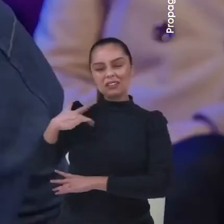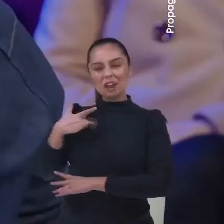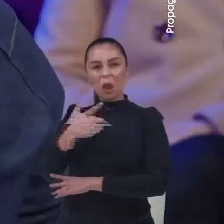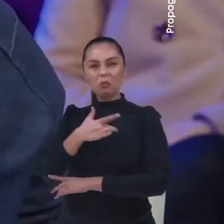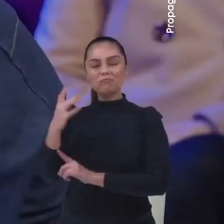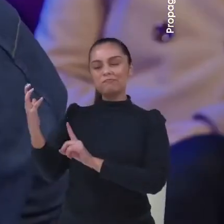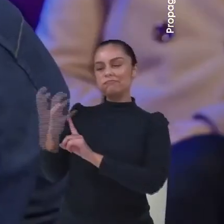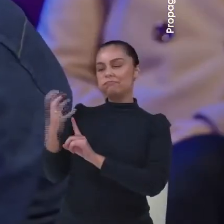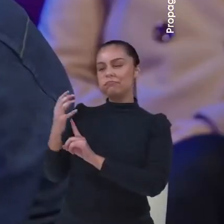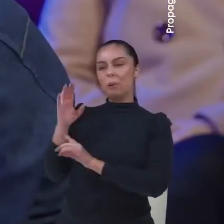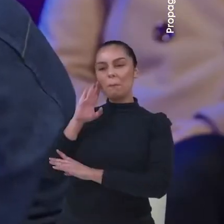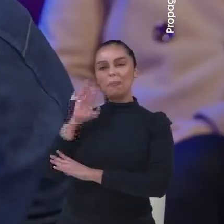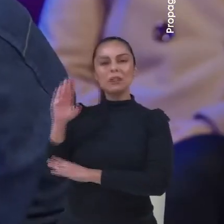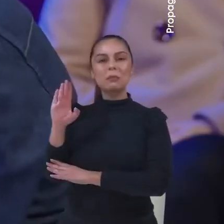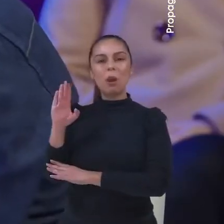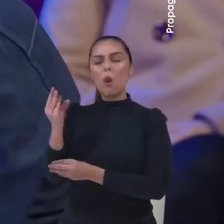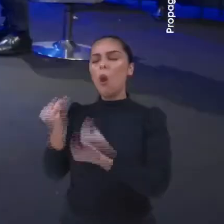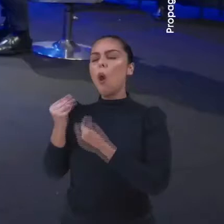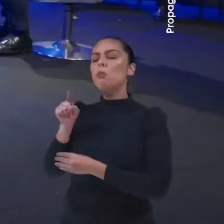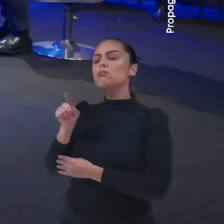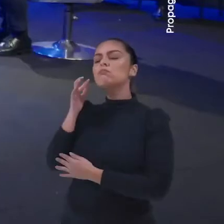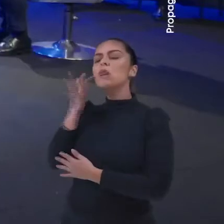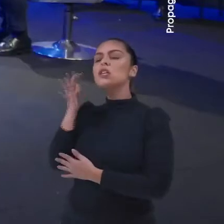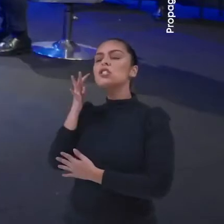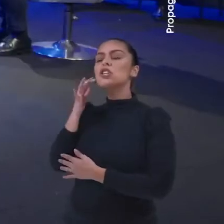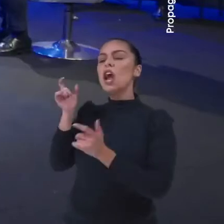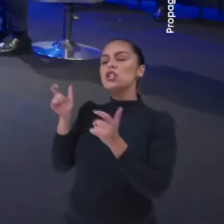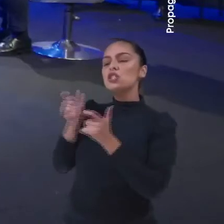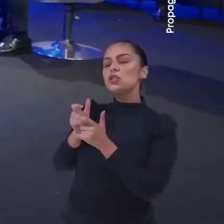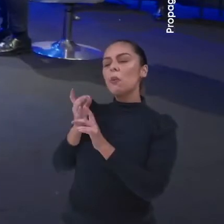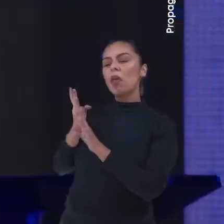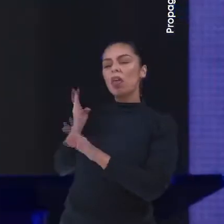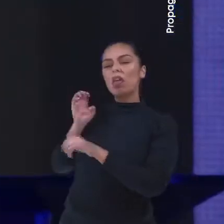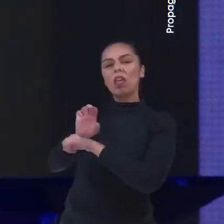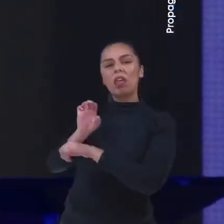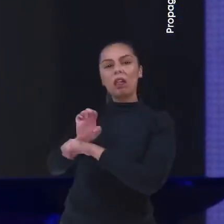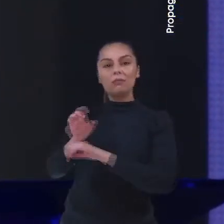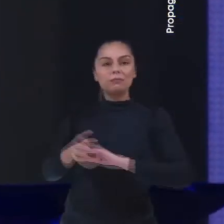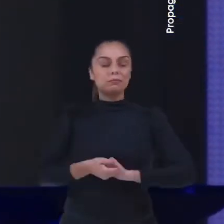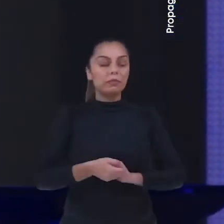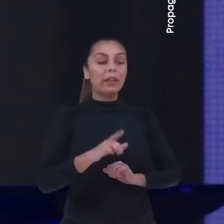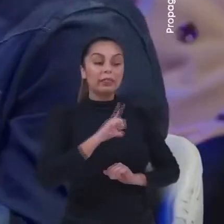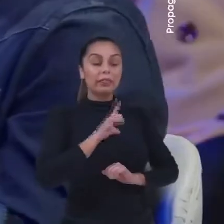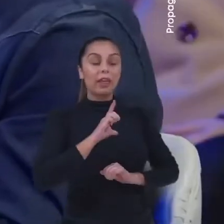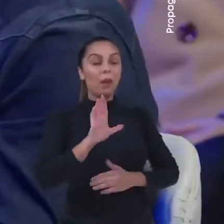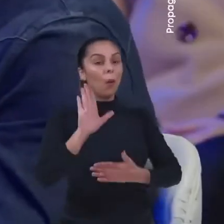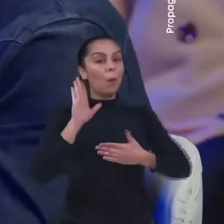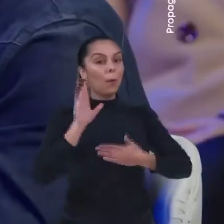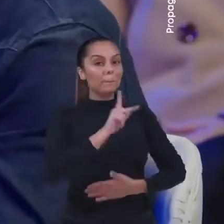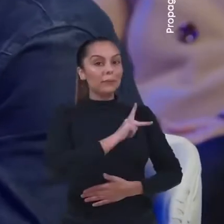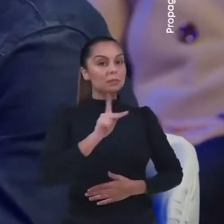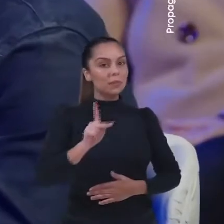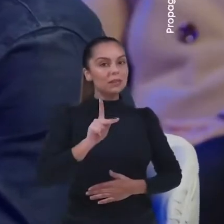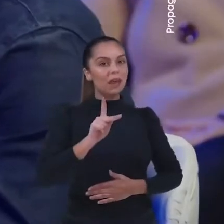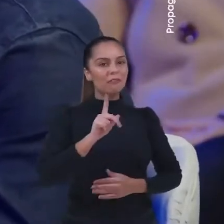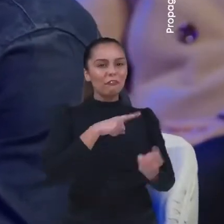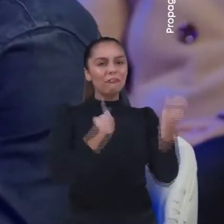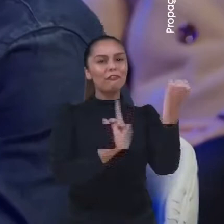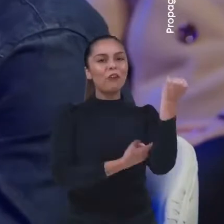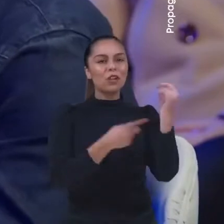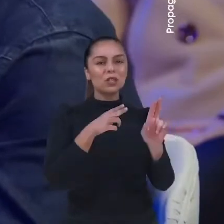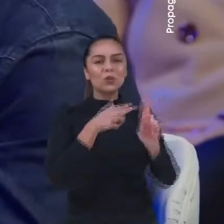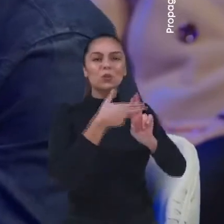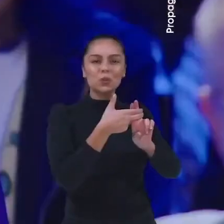à saúde nos afetou diretamente. Como tu imaginas reduzir essas esperas? Nós temos um compromisso do presidente Lula